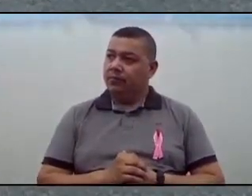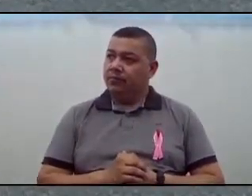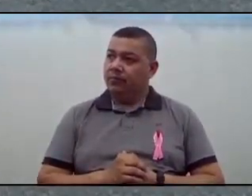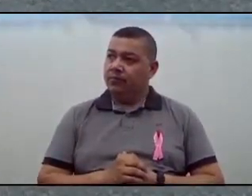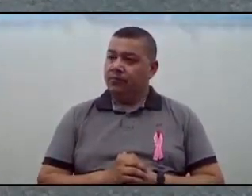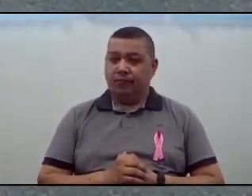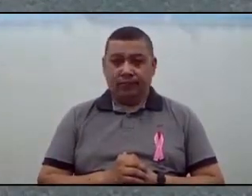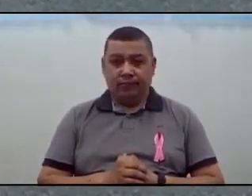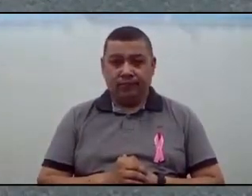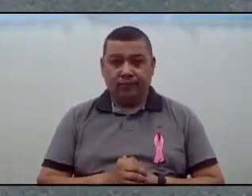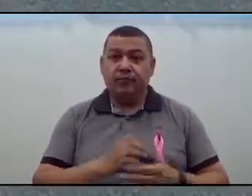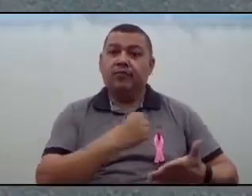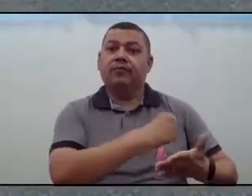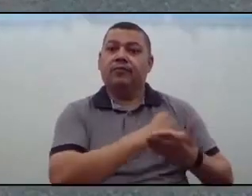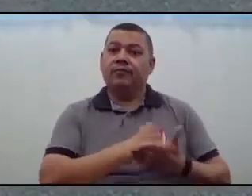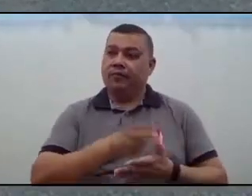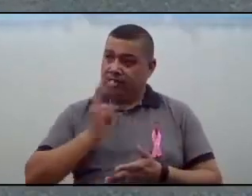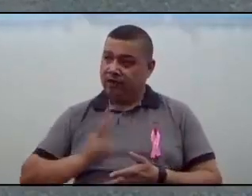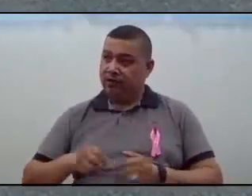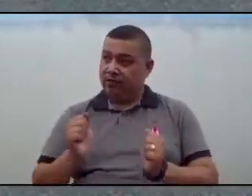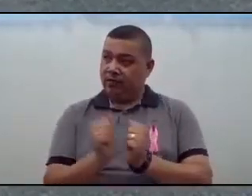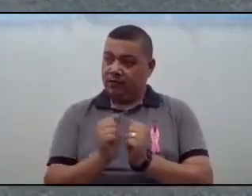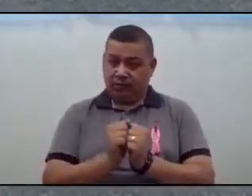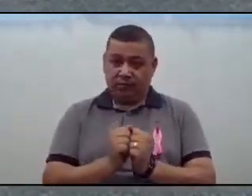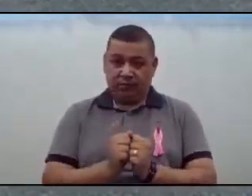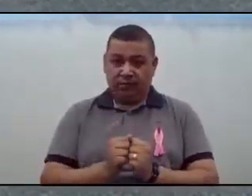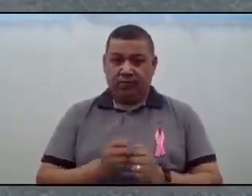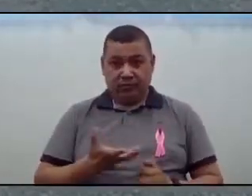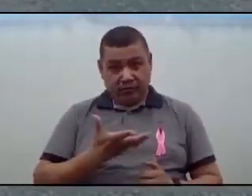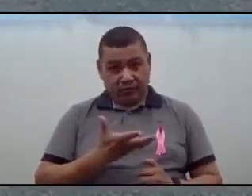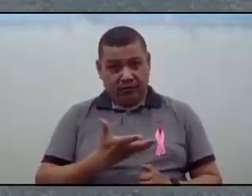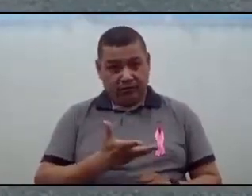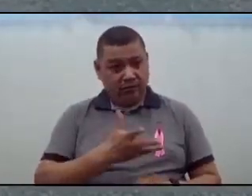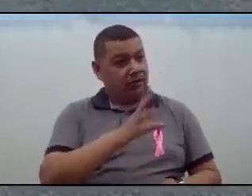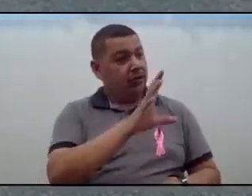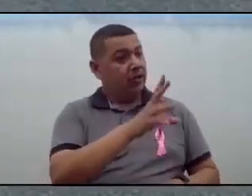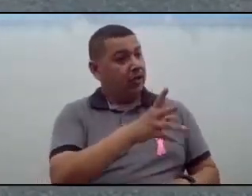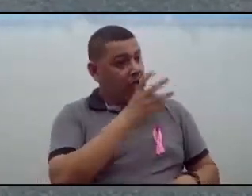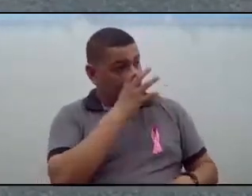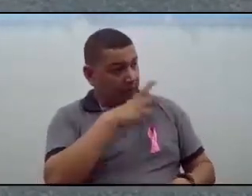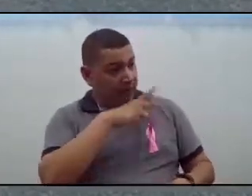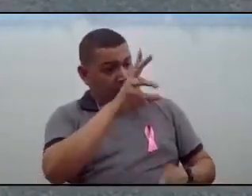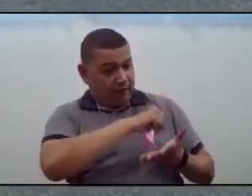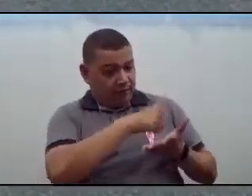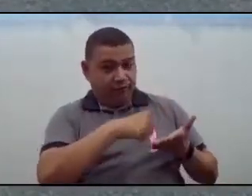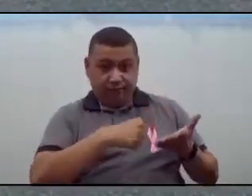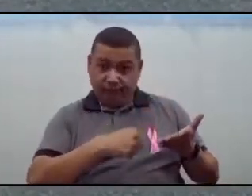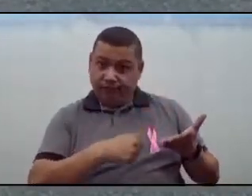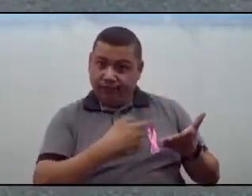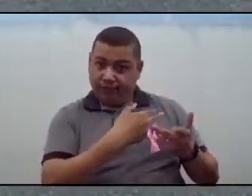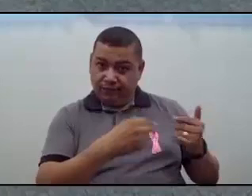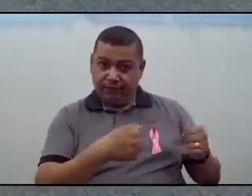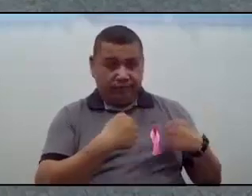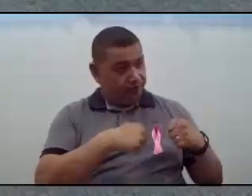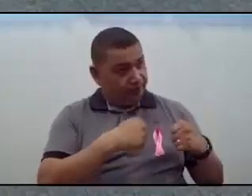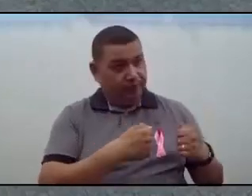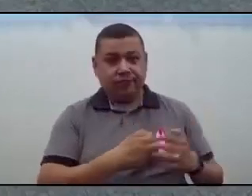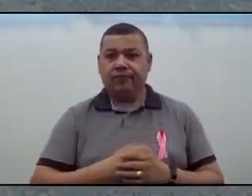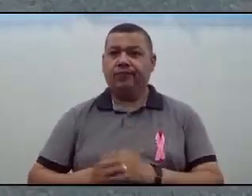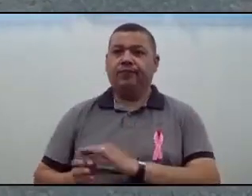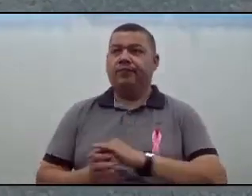assessoram no sentido de estar resolvendo também as demandas do município. Queria aqui falar um pouquinho do Outubro Rosa,